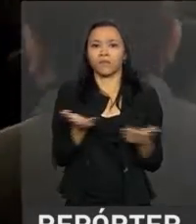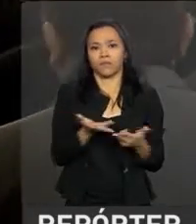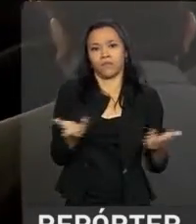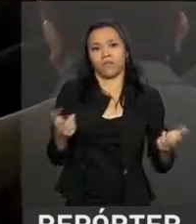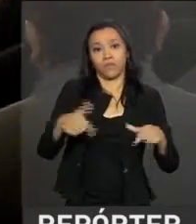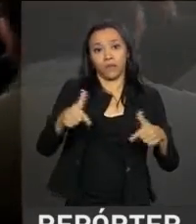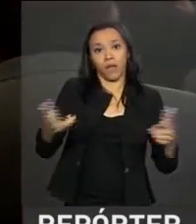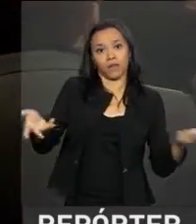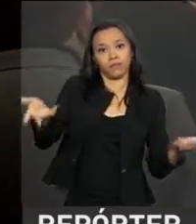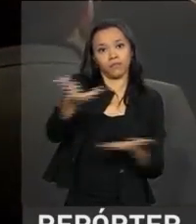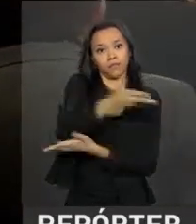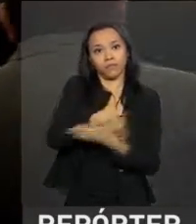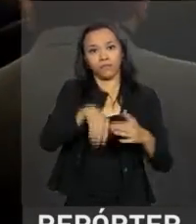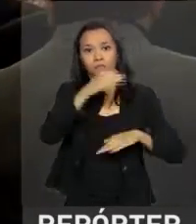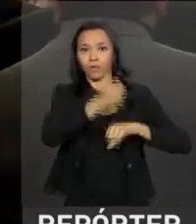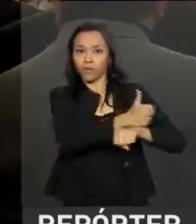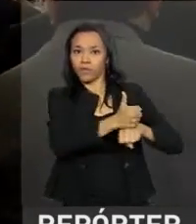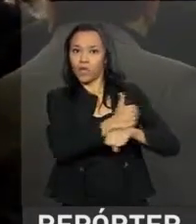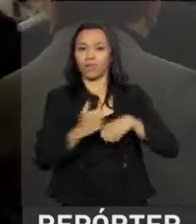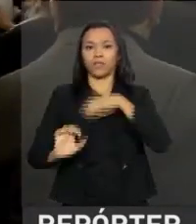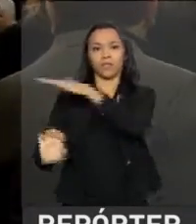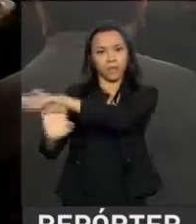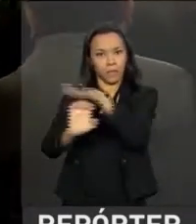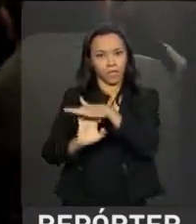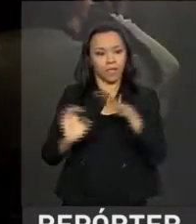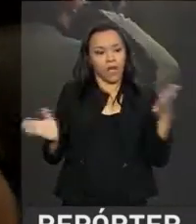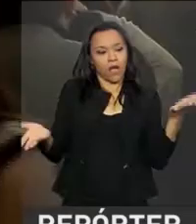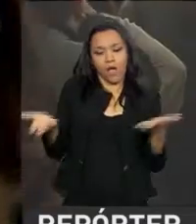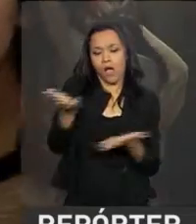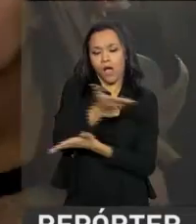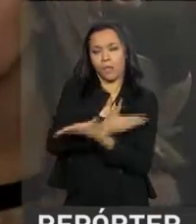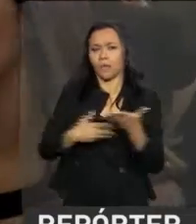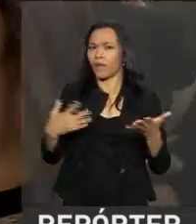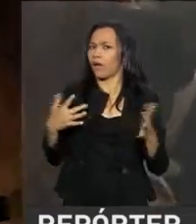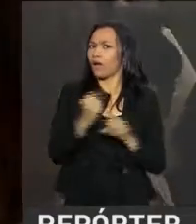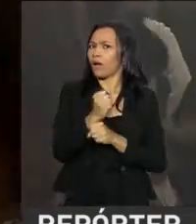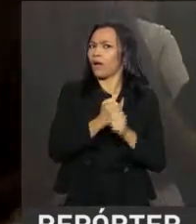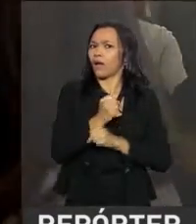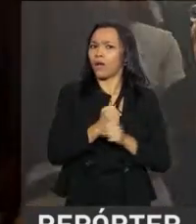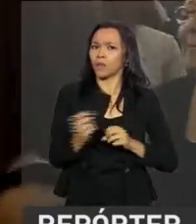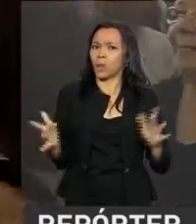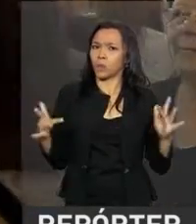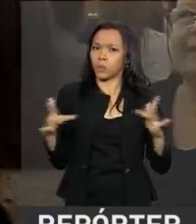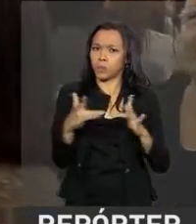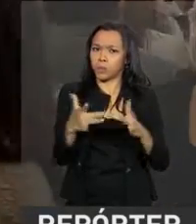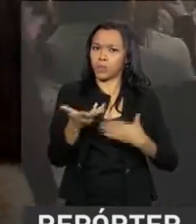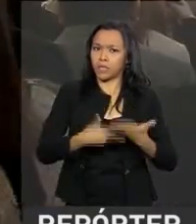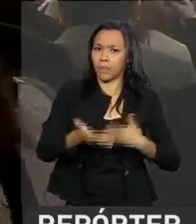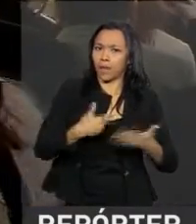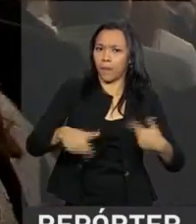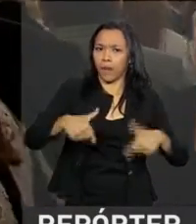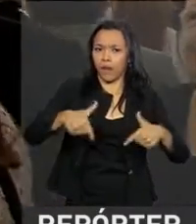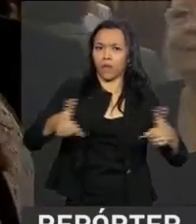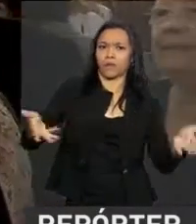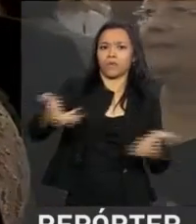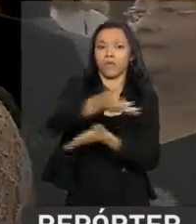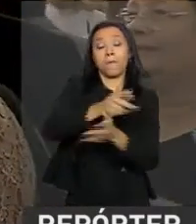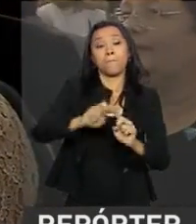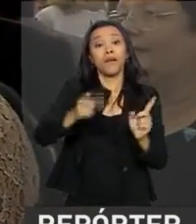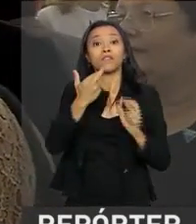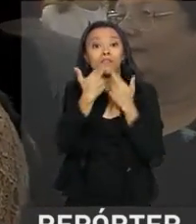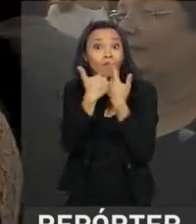o salão, que nos usos e costumes já são parceiros há séculos, né? Mas com a novidade, ele